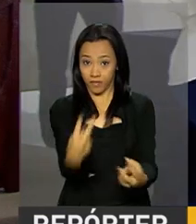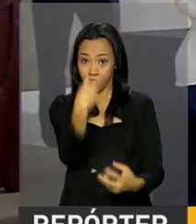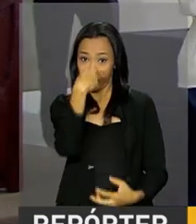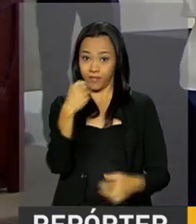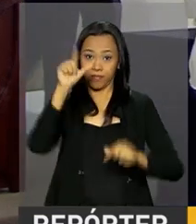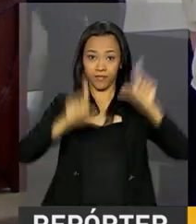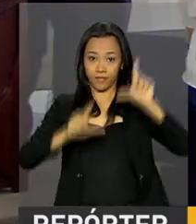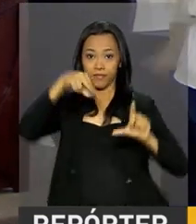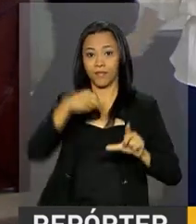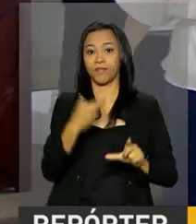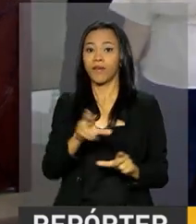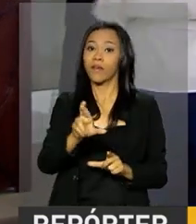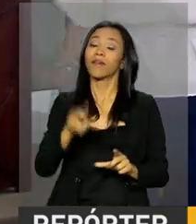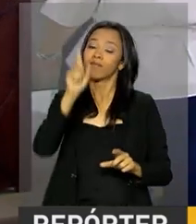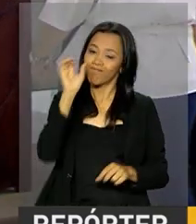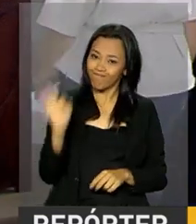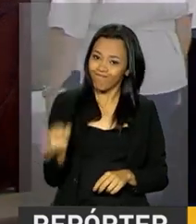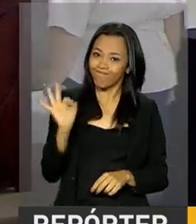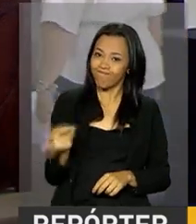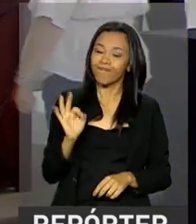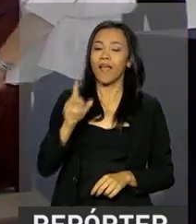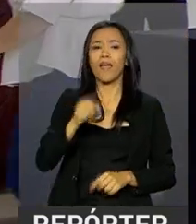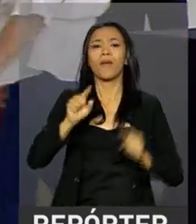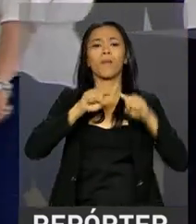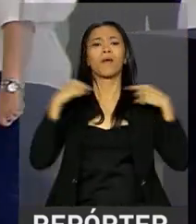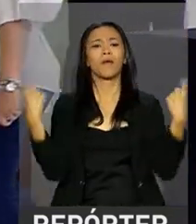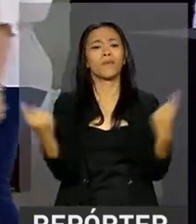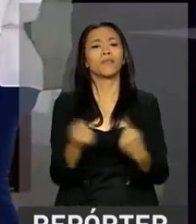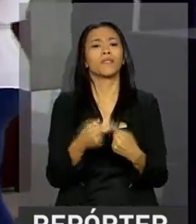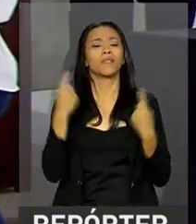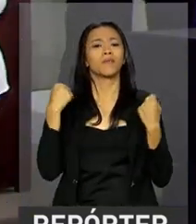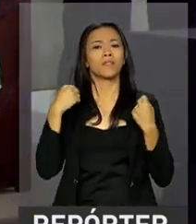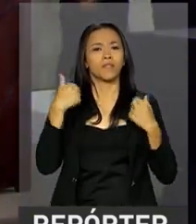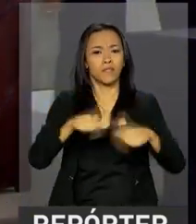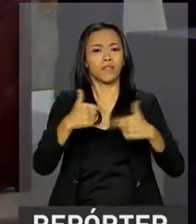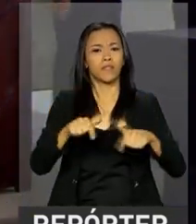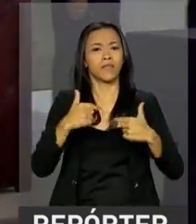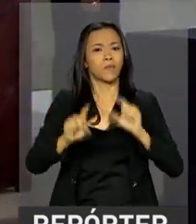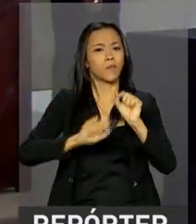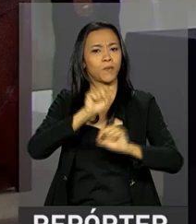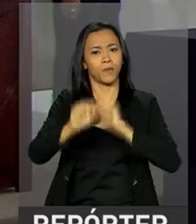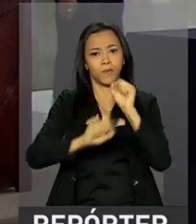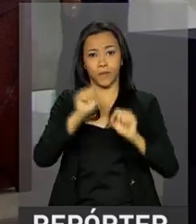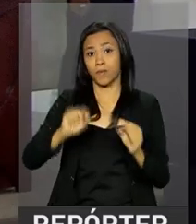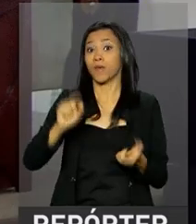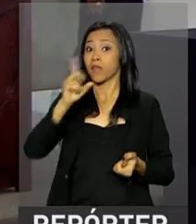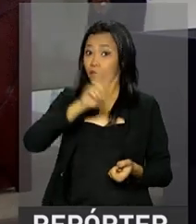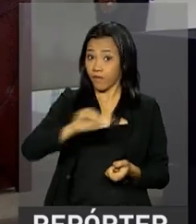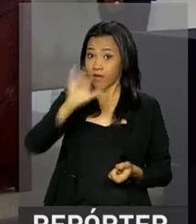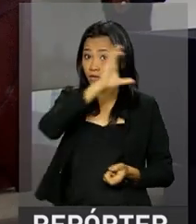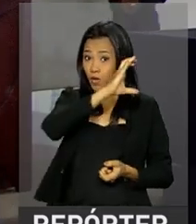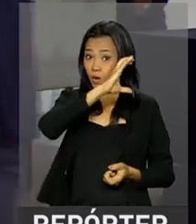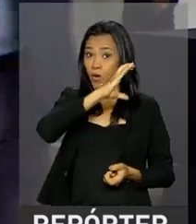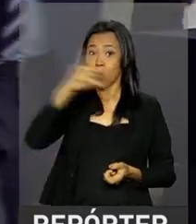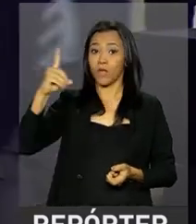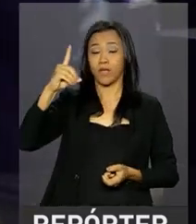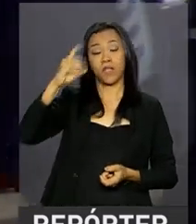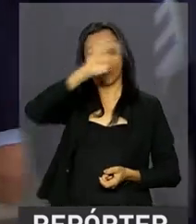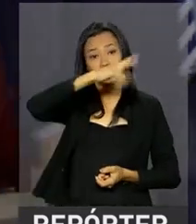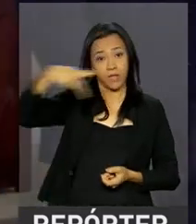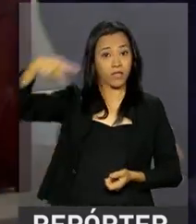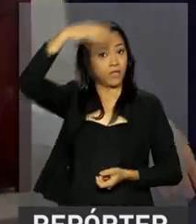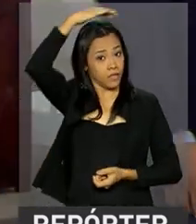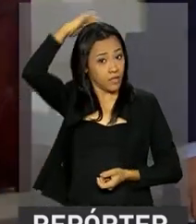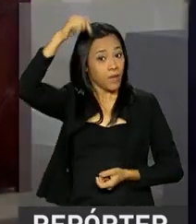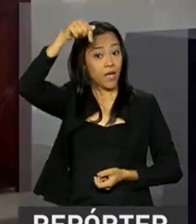TV NBR. É isso mesmo, Jaime, é uma reunião de trabalho que vai ser coordenada pelo presidente Michel Temer aqui